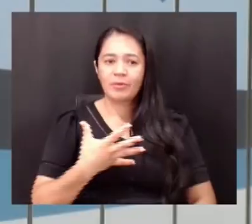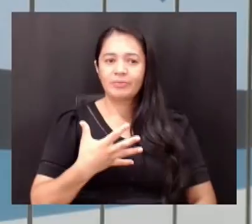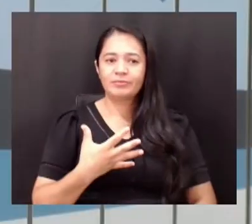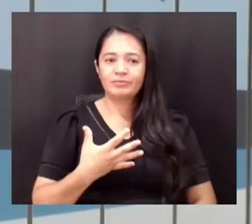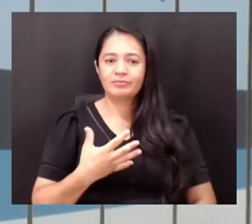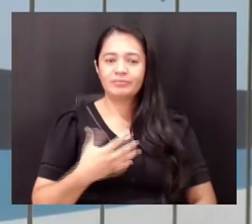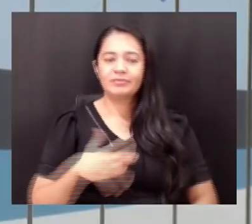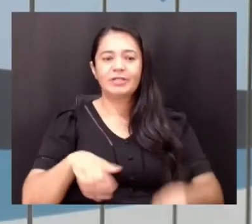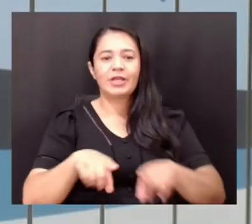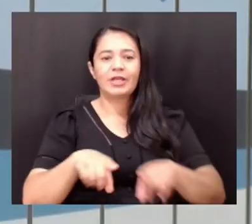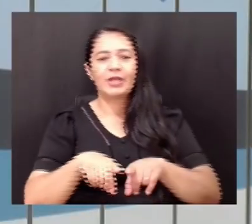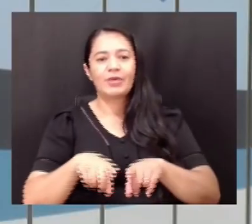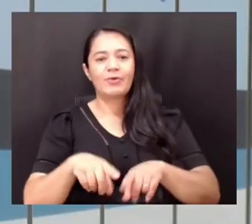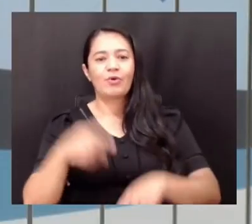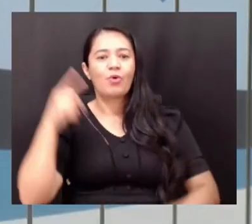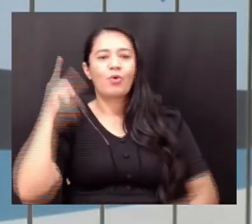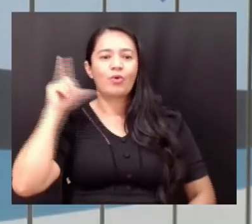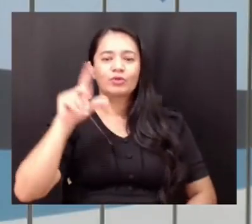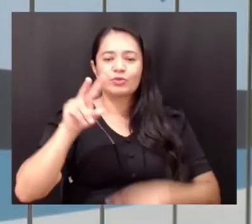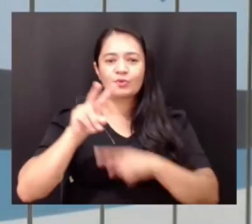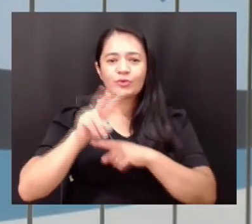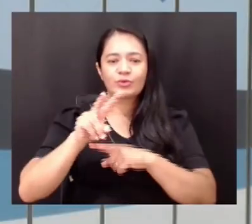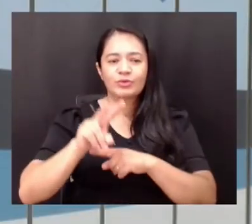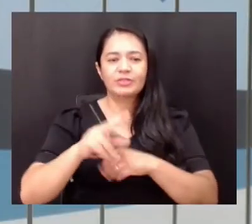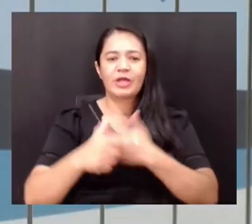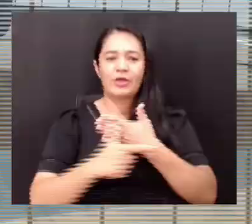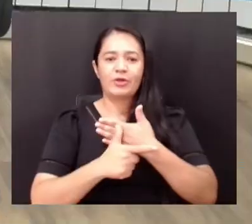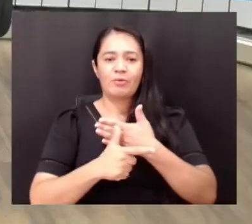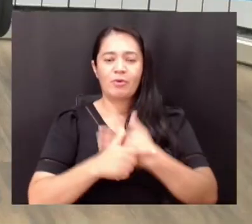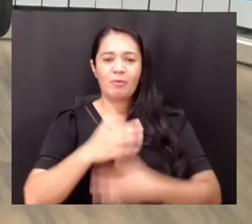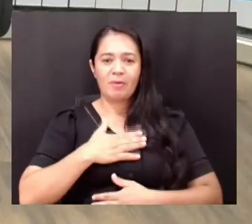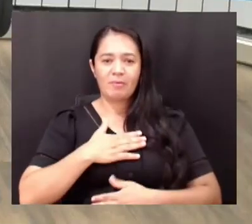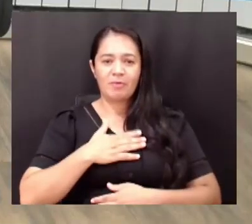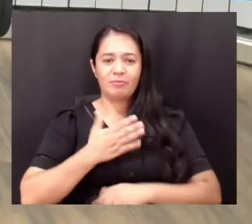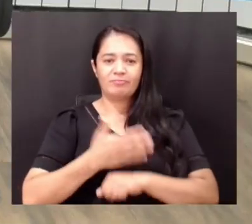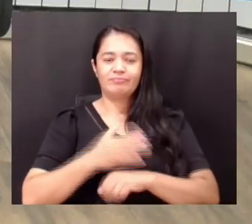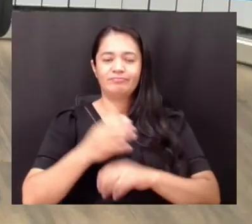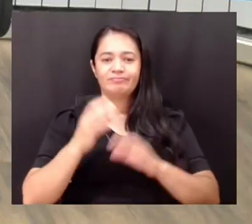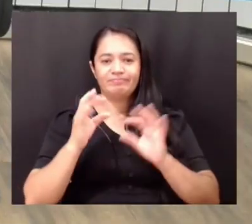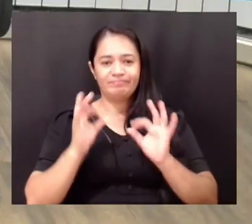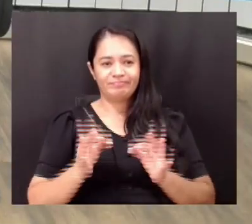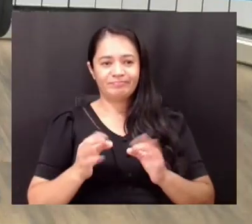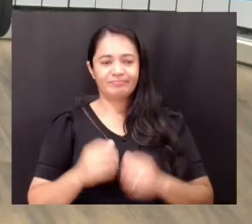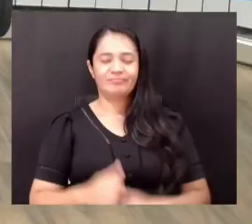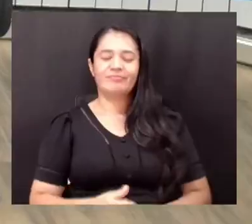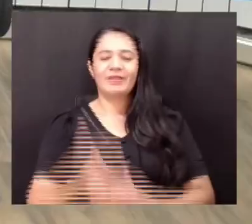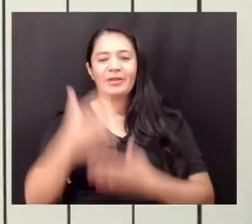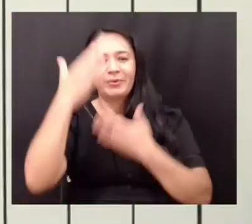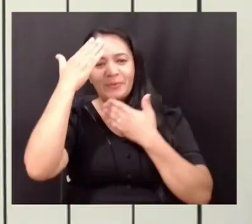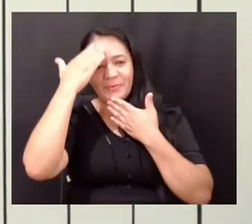cuidar e fazer o meu papel nesse mundo. Tá ótimo, doutora. Muito obrigada.